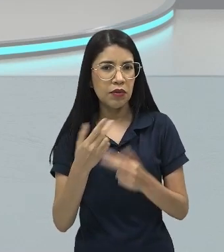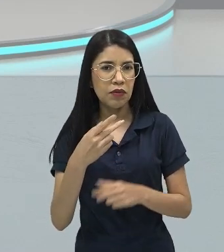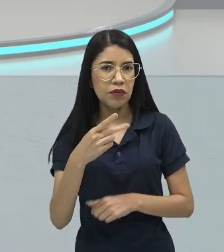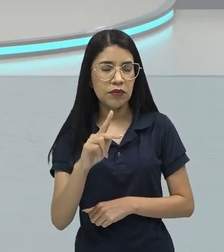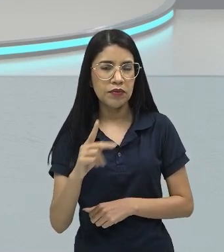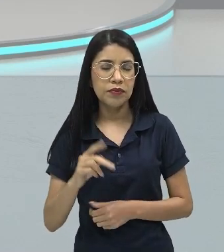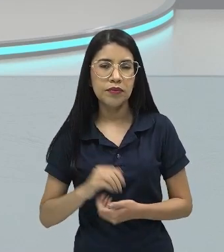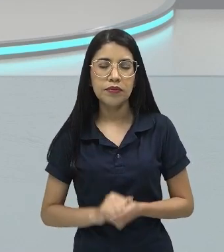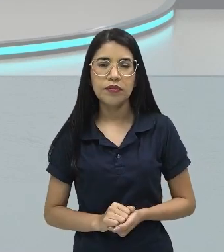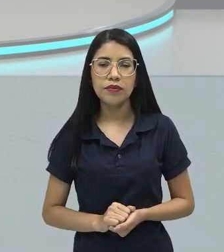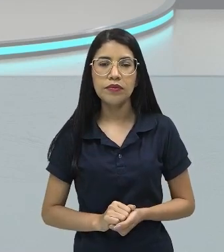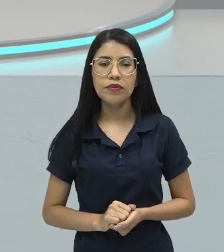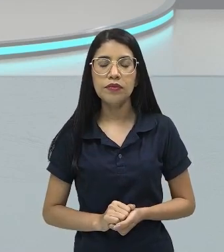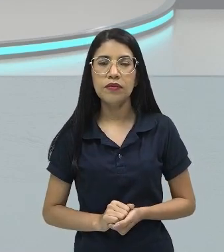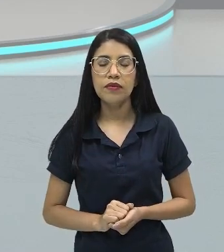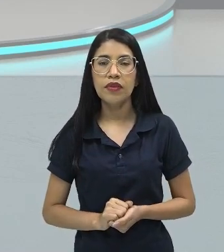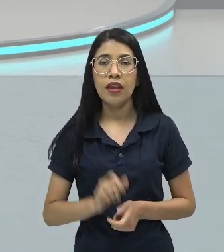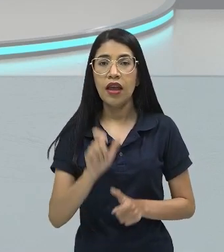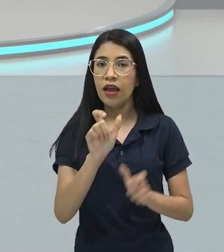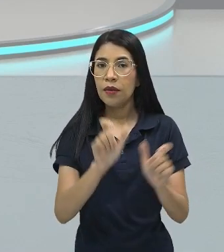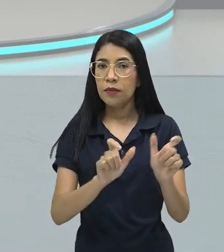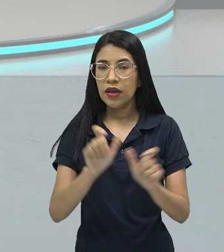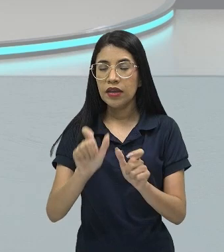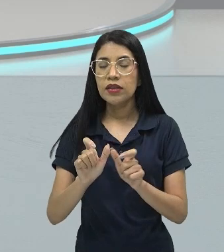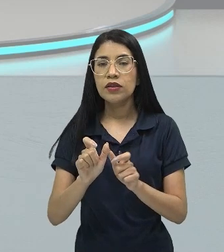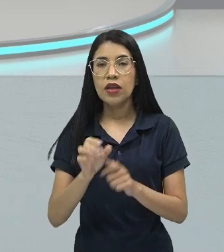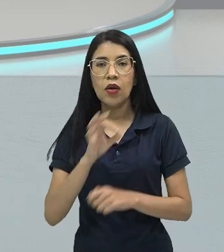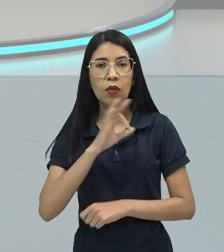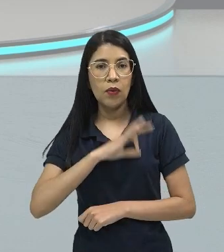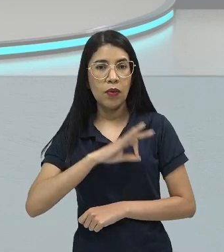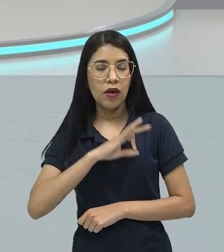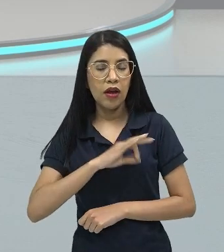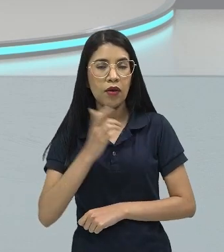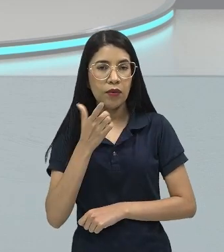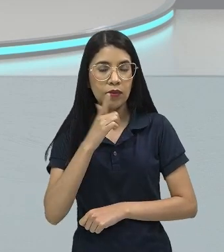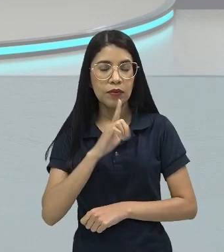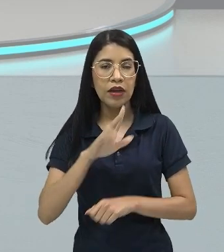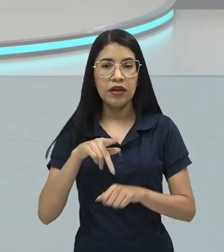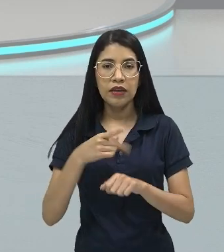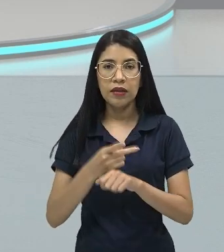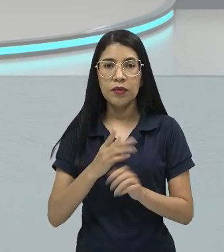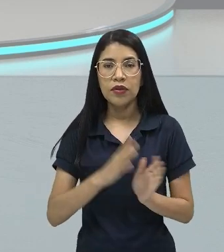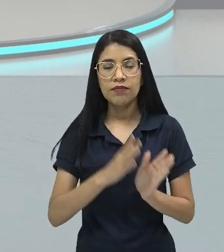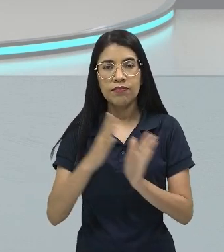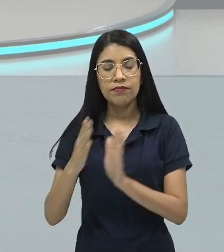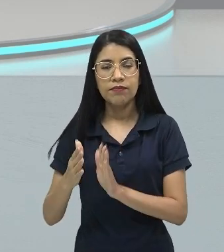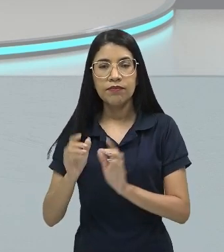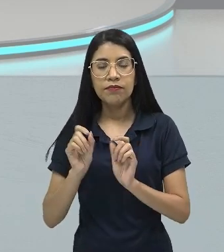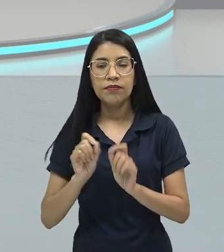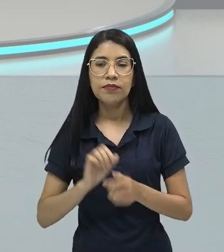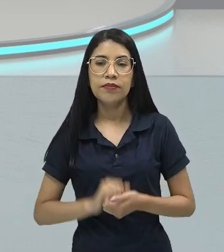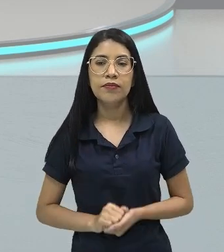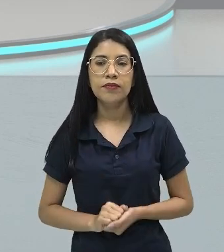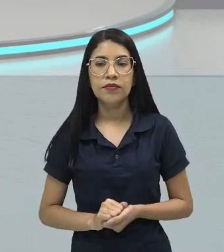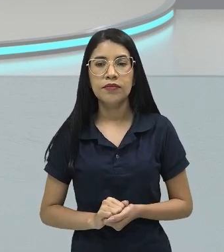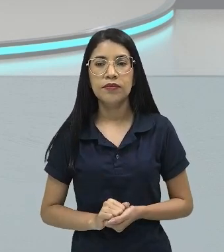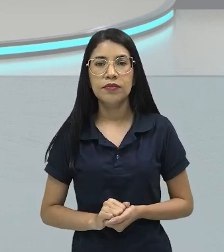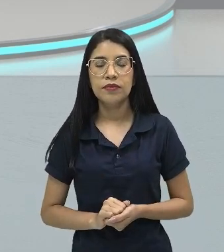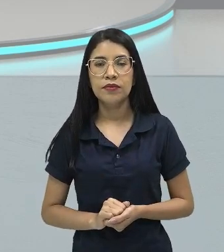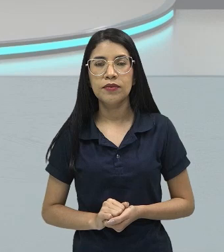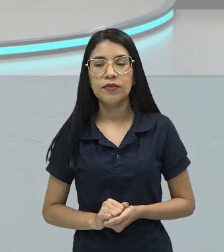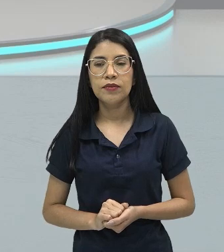lot of money. As pessoas, né, ganham dinheiro. Depois vai para o próximo. People buy more